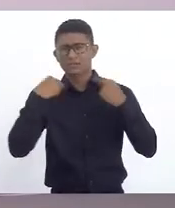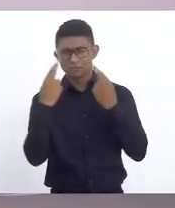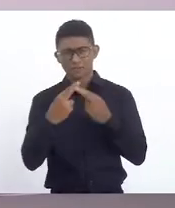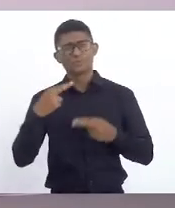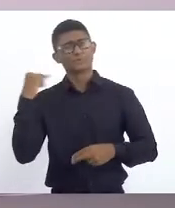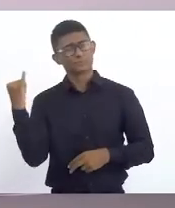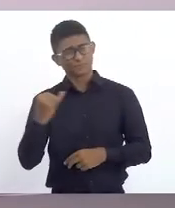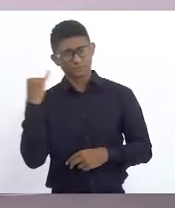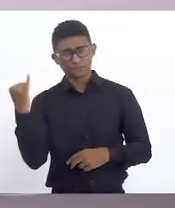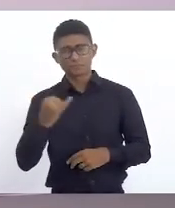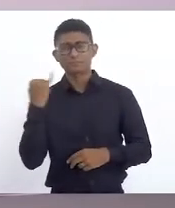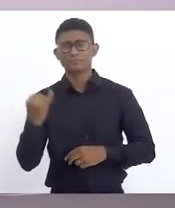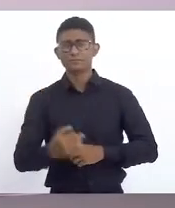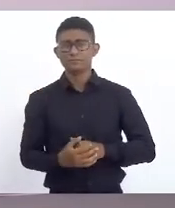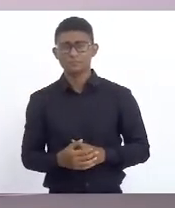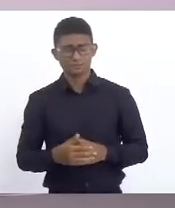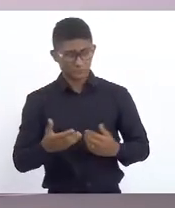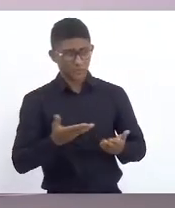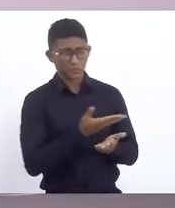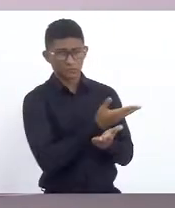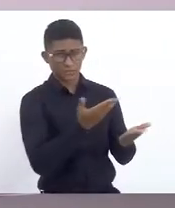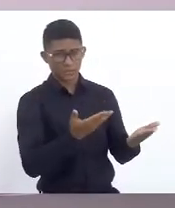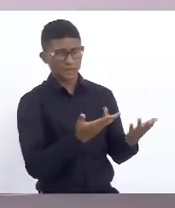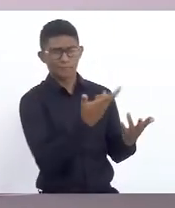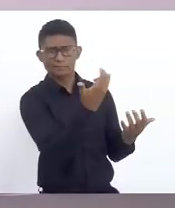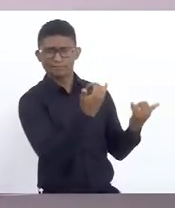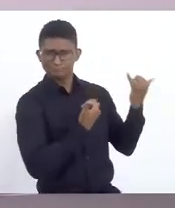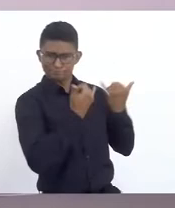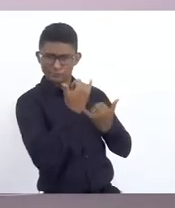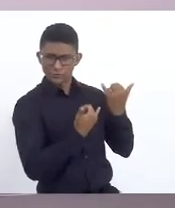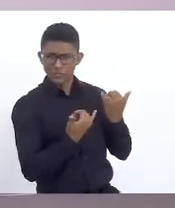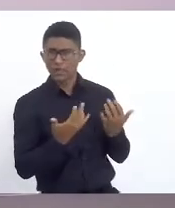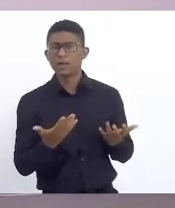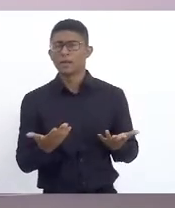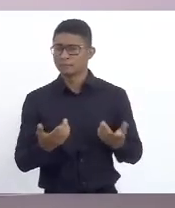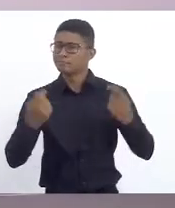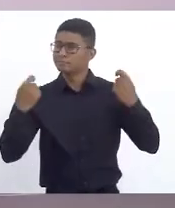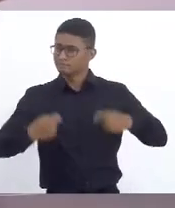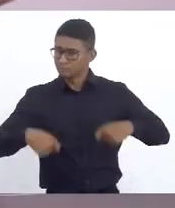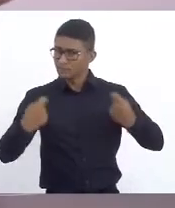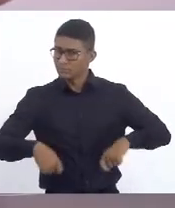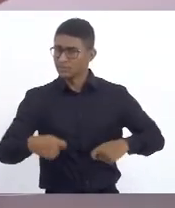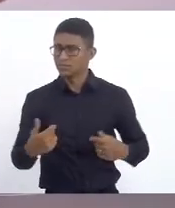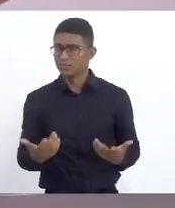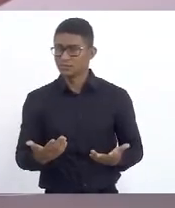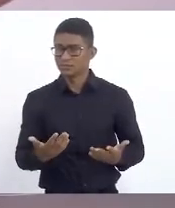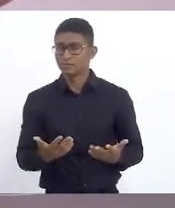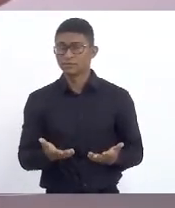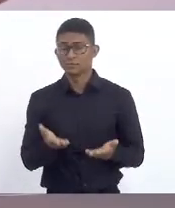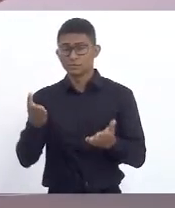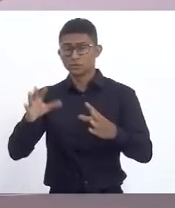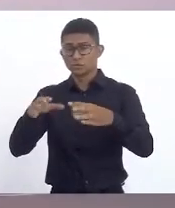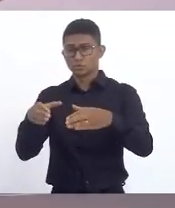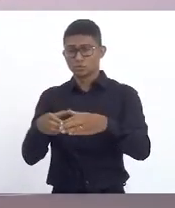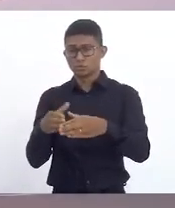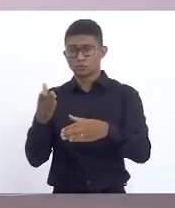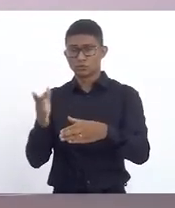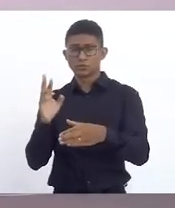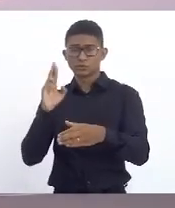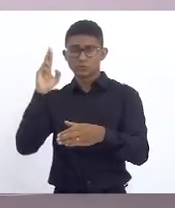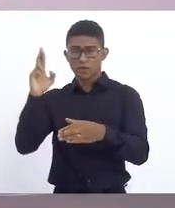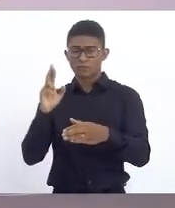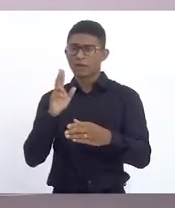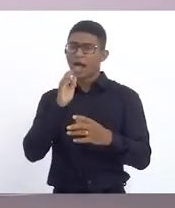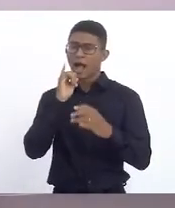que vocês informem também como é que vai essa conta de chegada, remetam para a comissão, o que é que vai caber